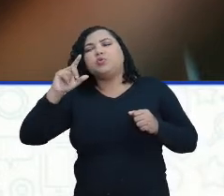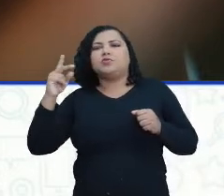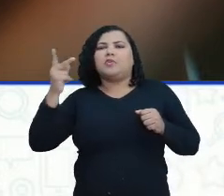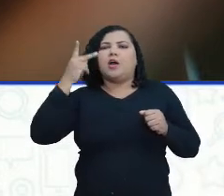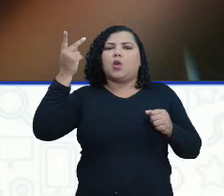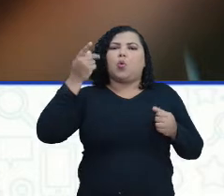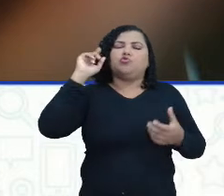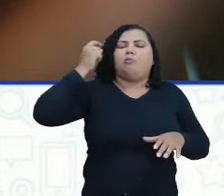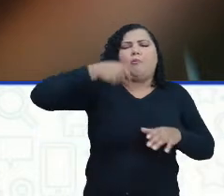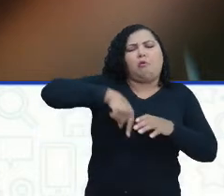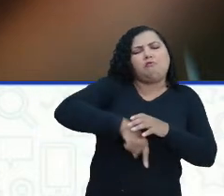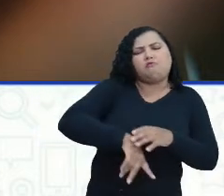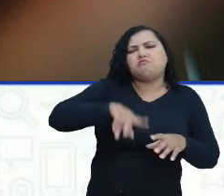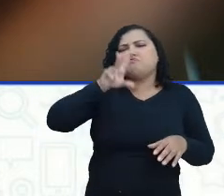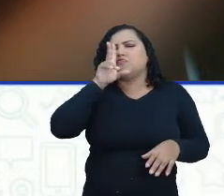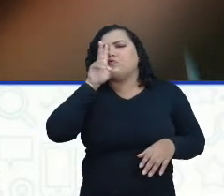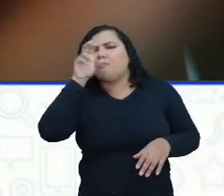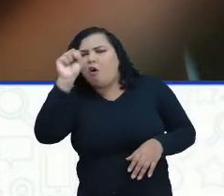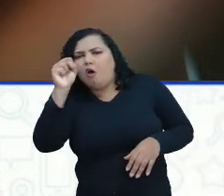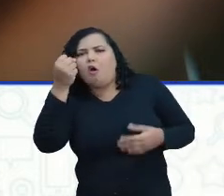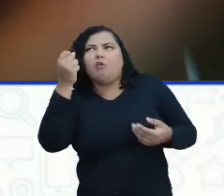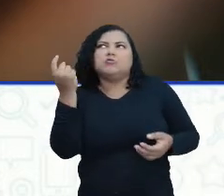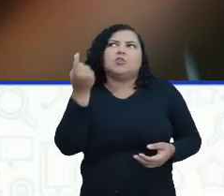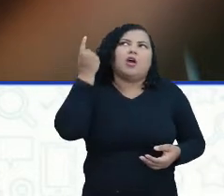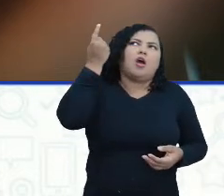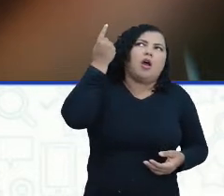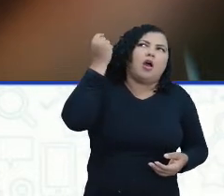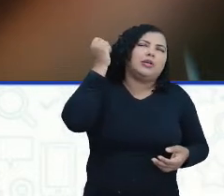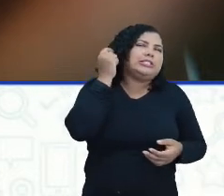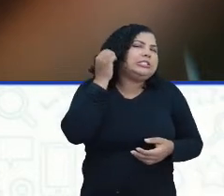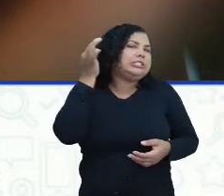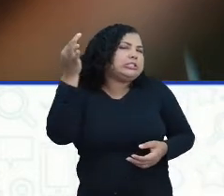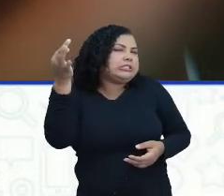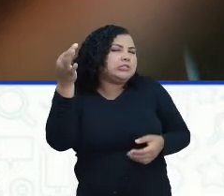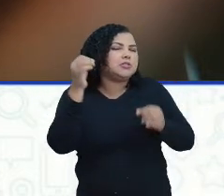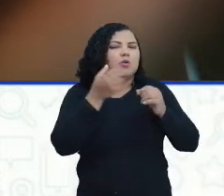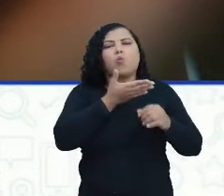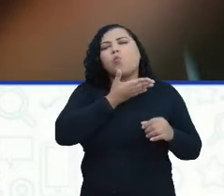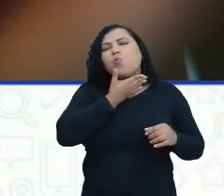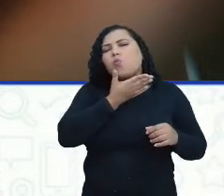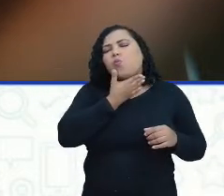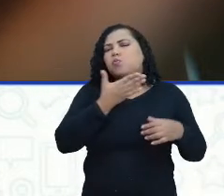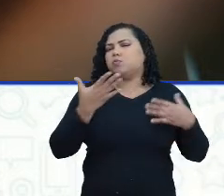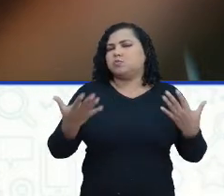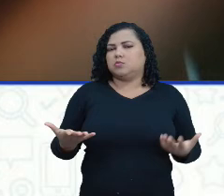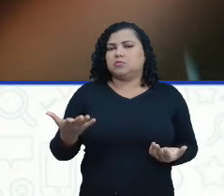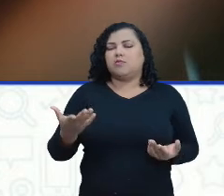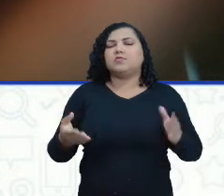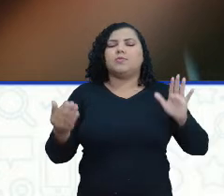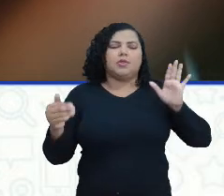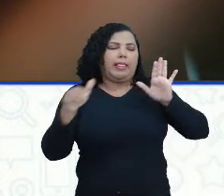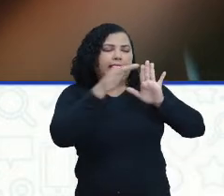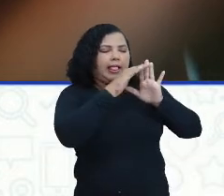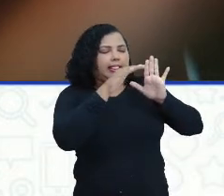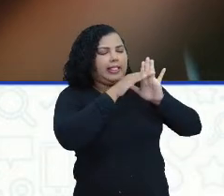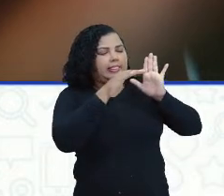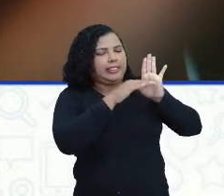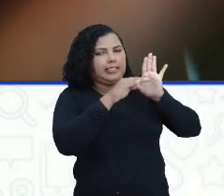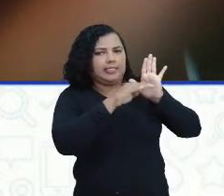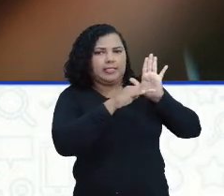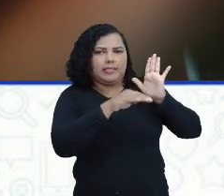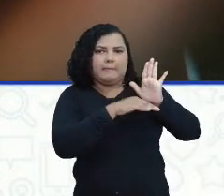De intensidade, tá bom? De altura para essa sua lista, para que você possa ter